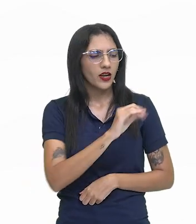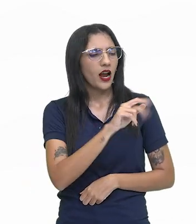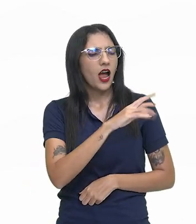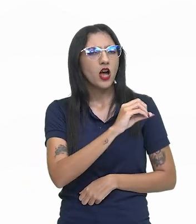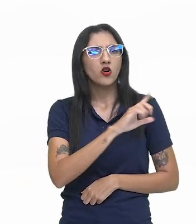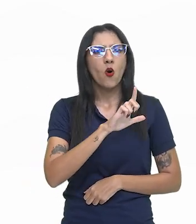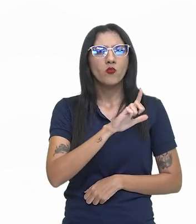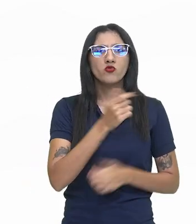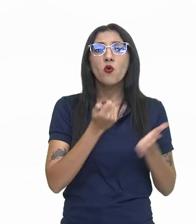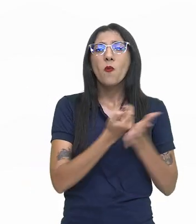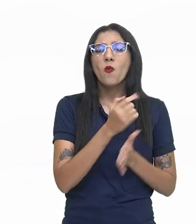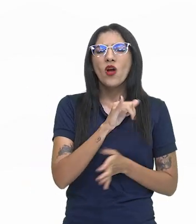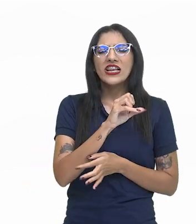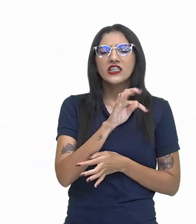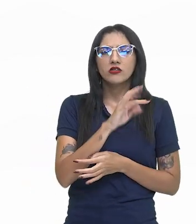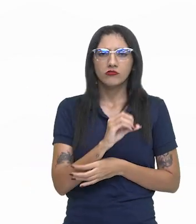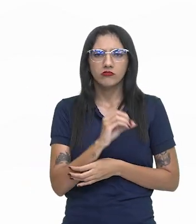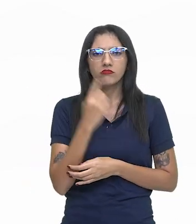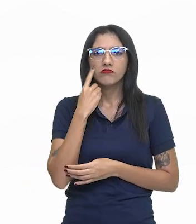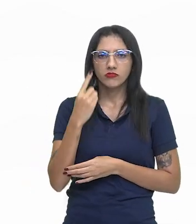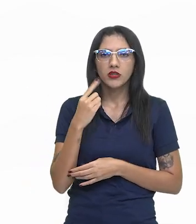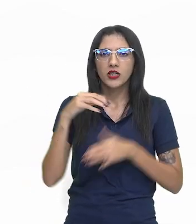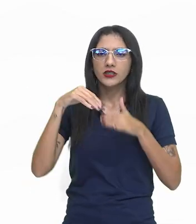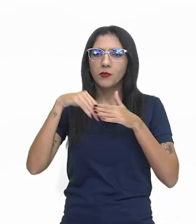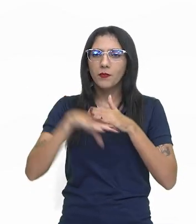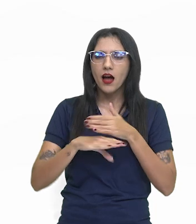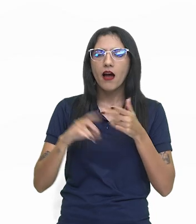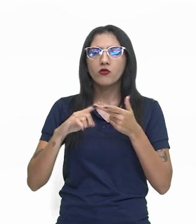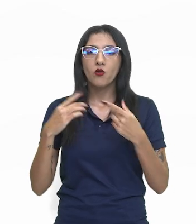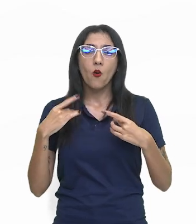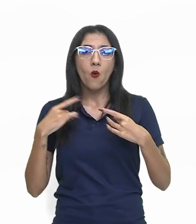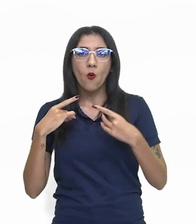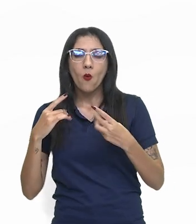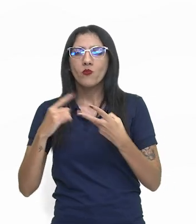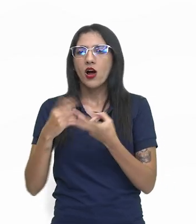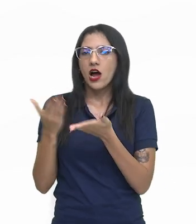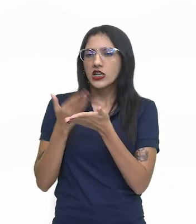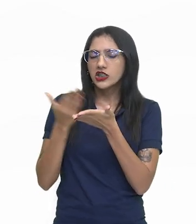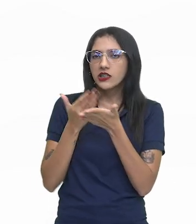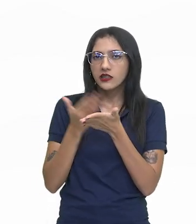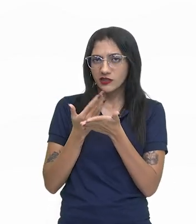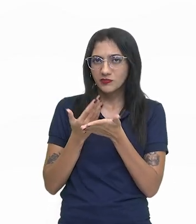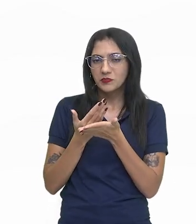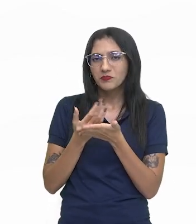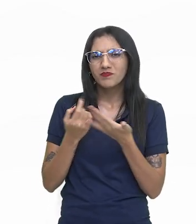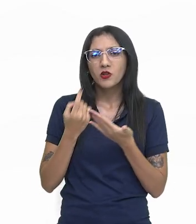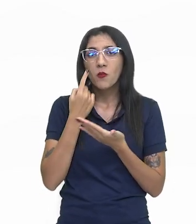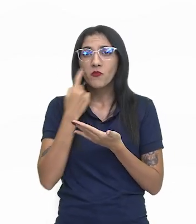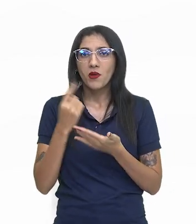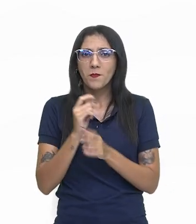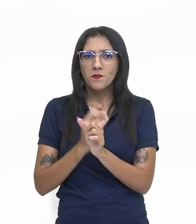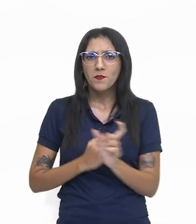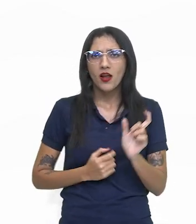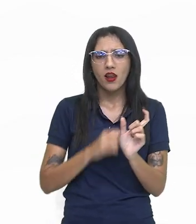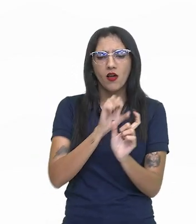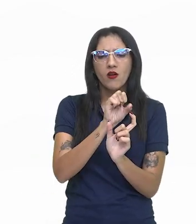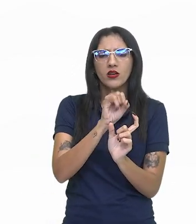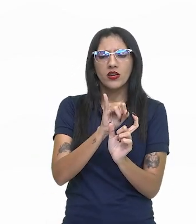isto, sapatos, roupas, agendas. Perceba que isto